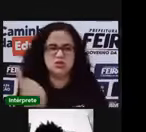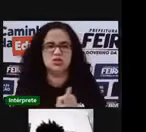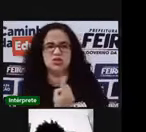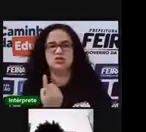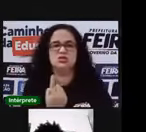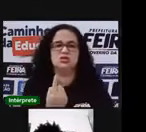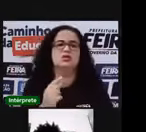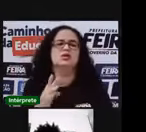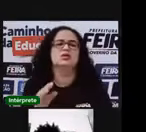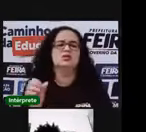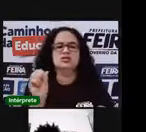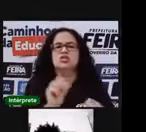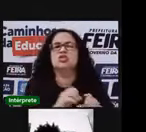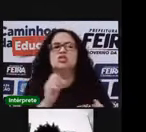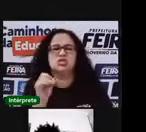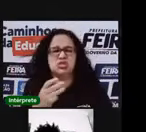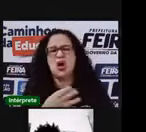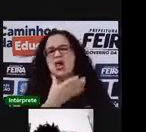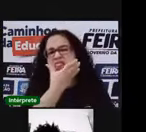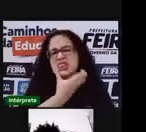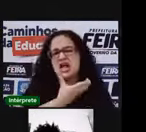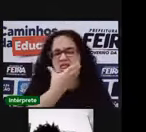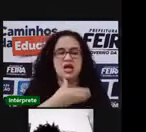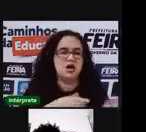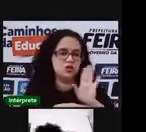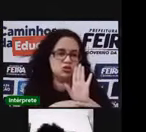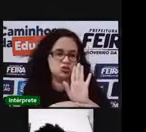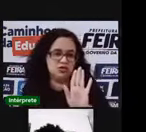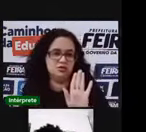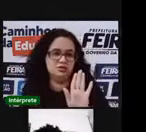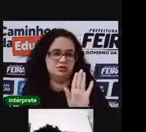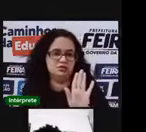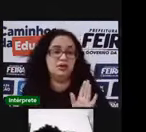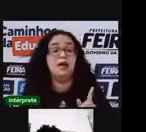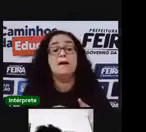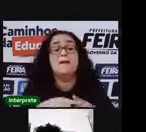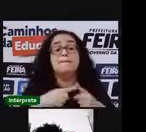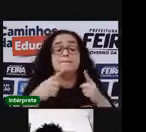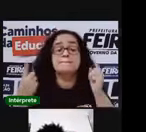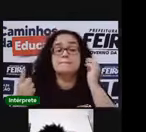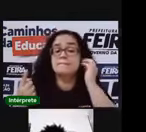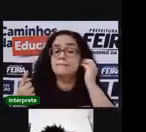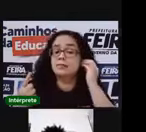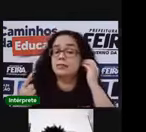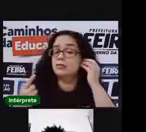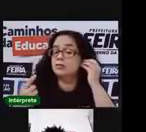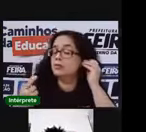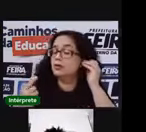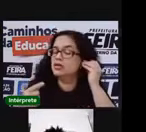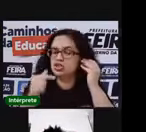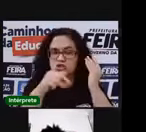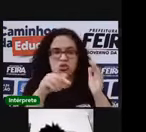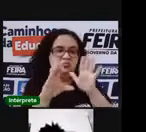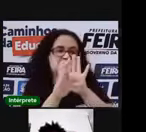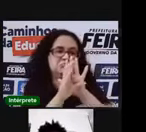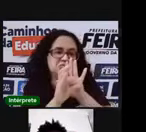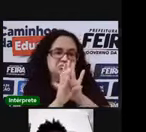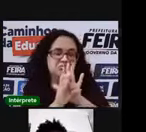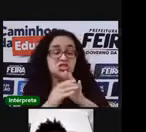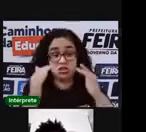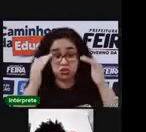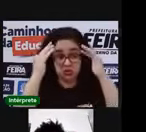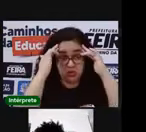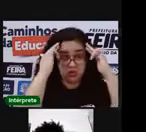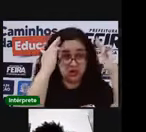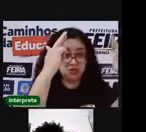Mas eu só faço isso no Natal, tá? Ah, mas eu só faço isso aqui na minha comunidade. Mas eu só respeito